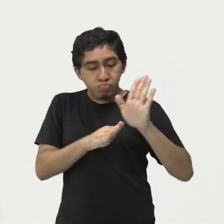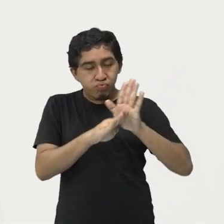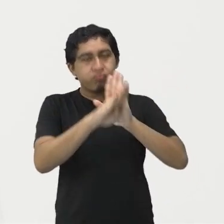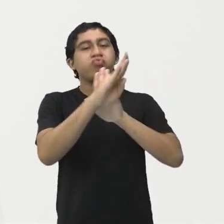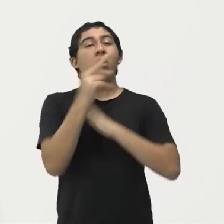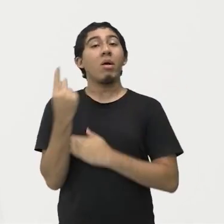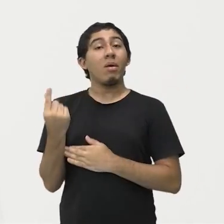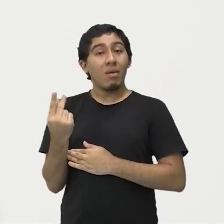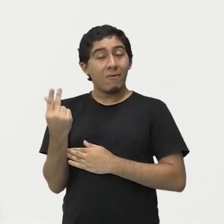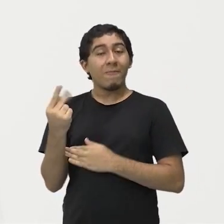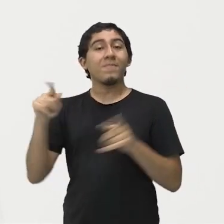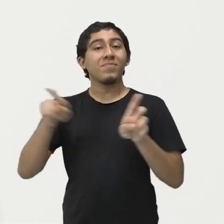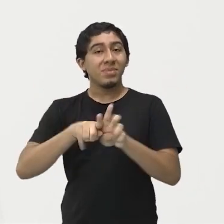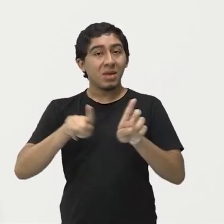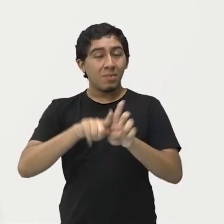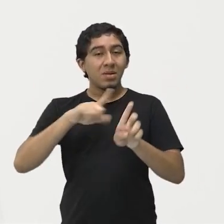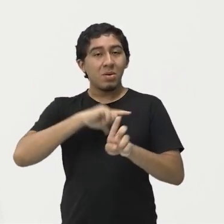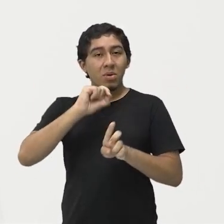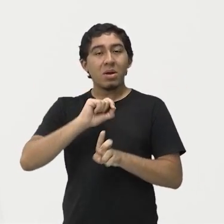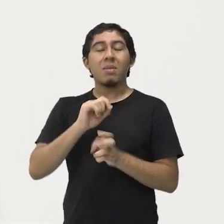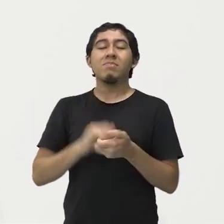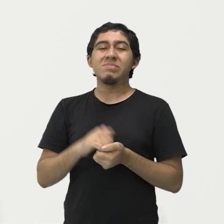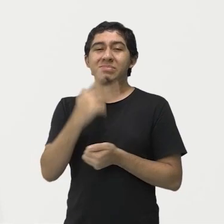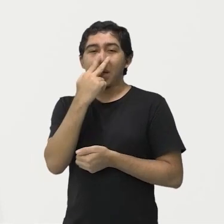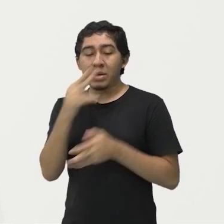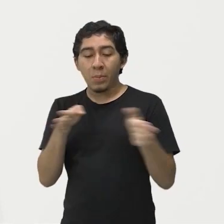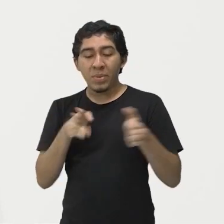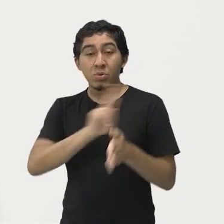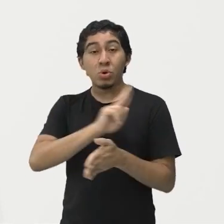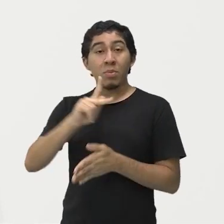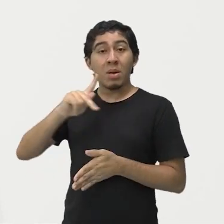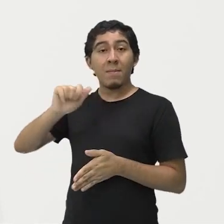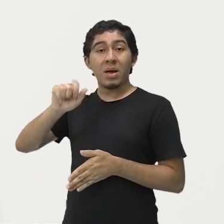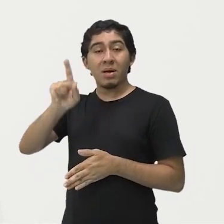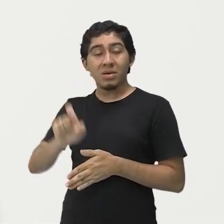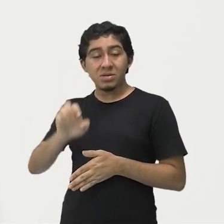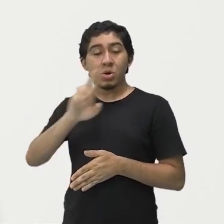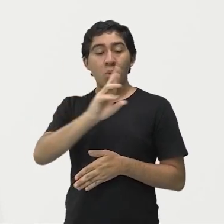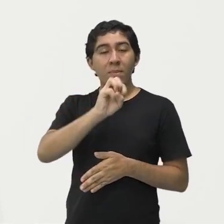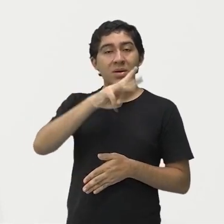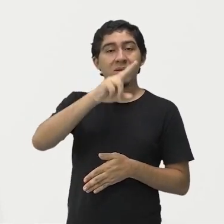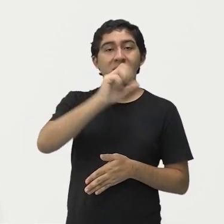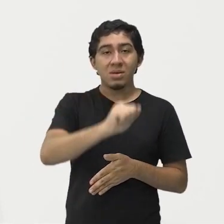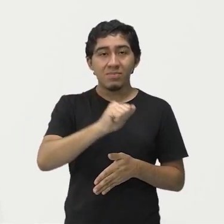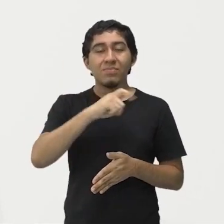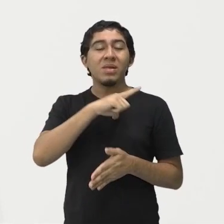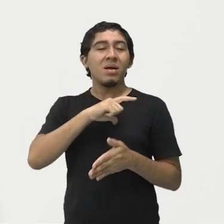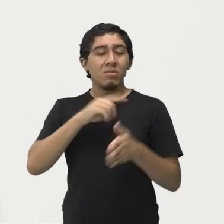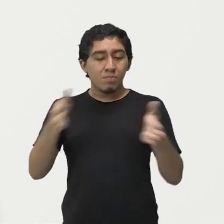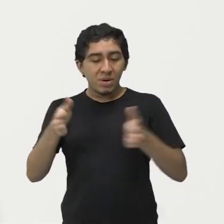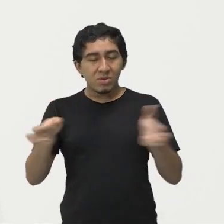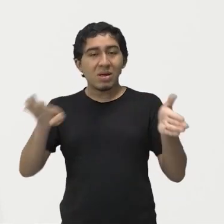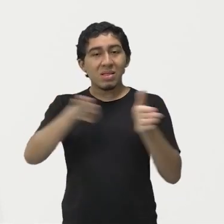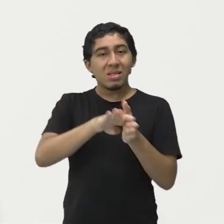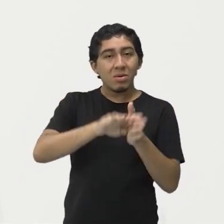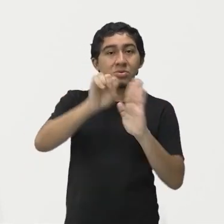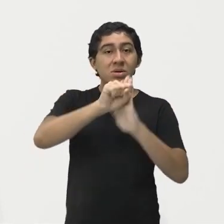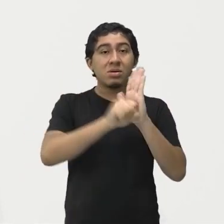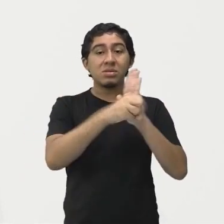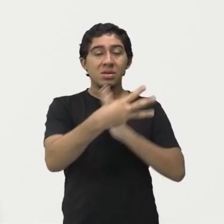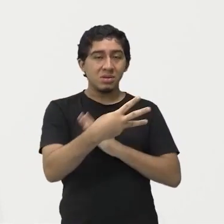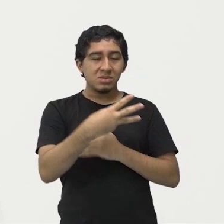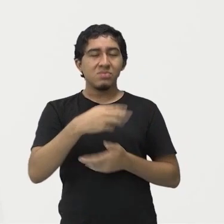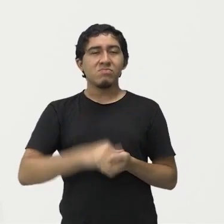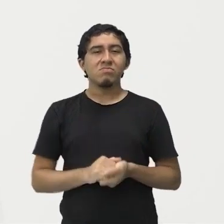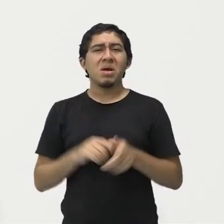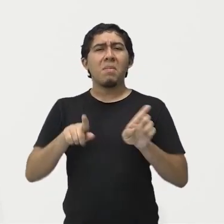Pax Romana, e durou aí até o século III, certo? E o que era essa Pax Romana,